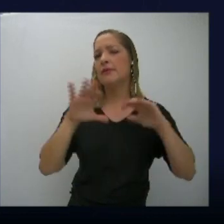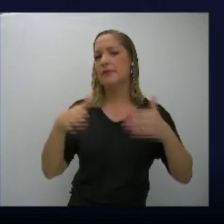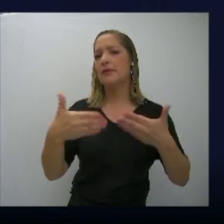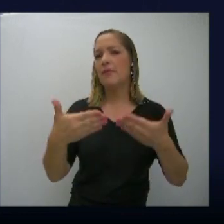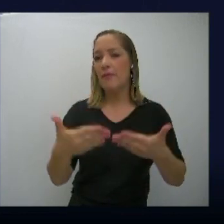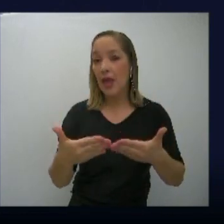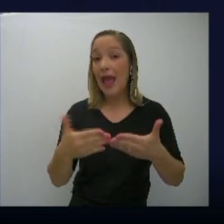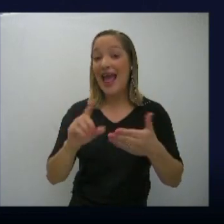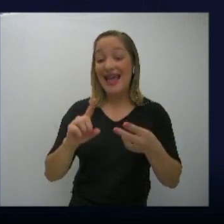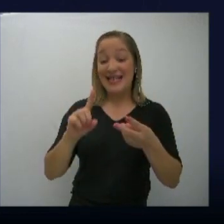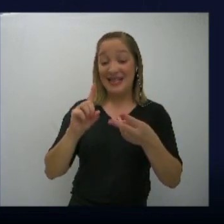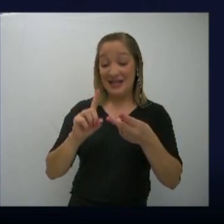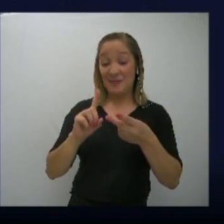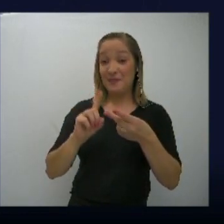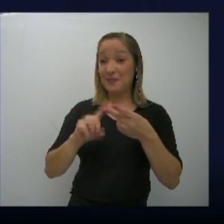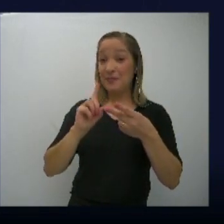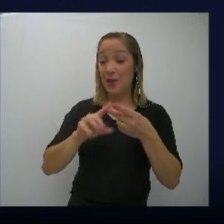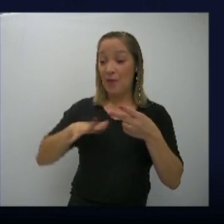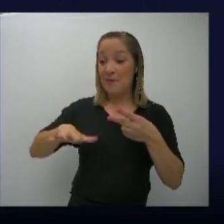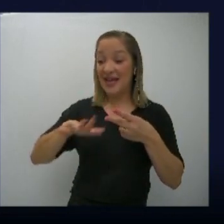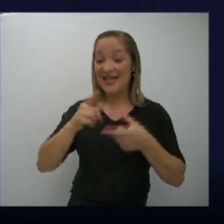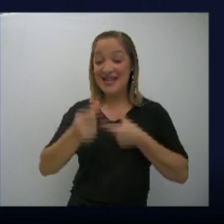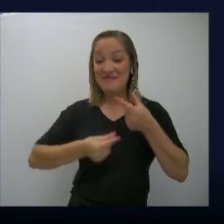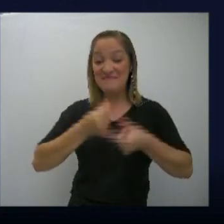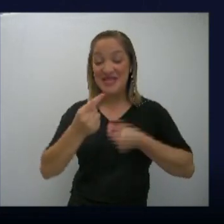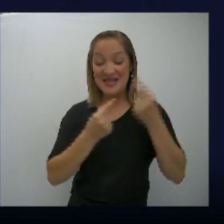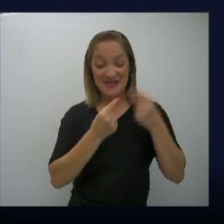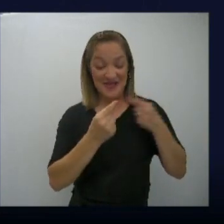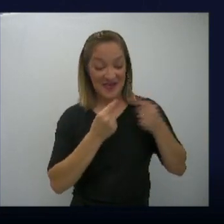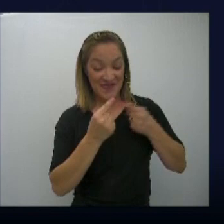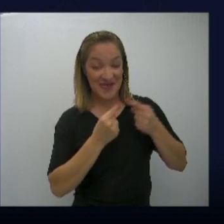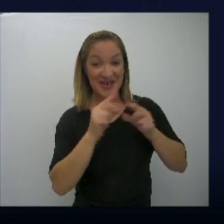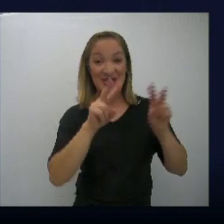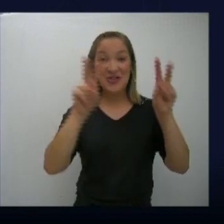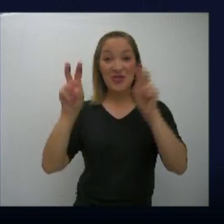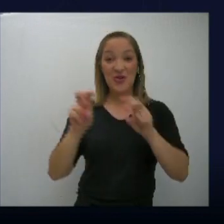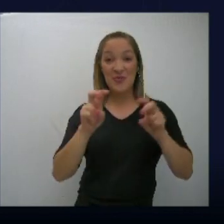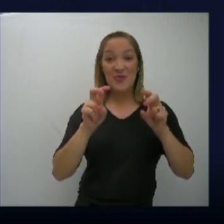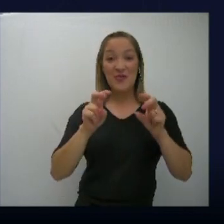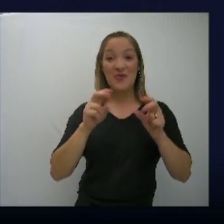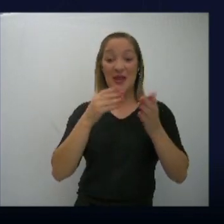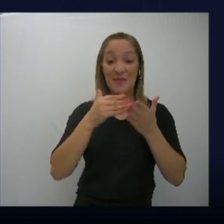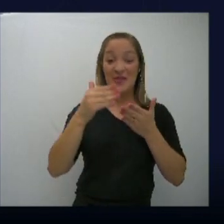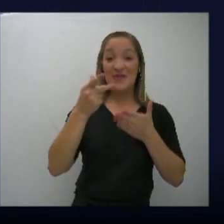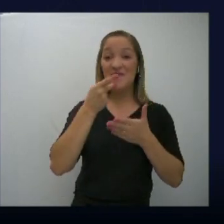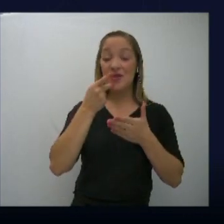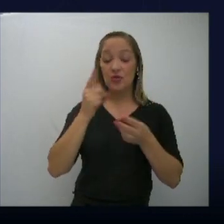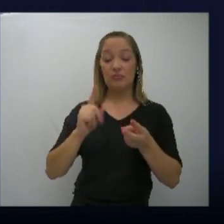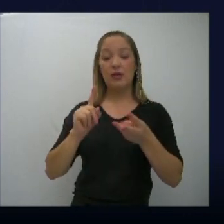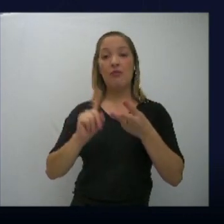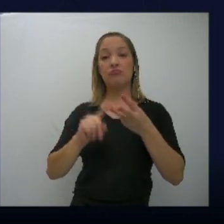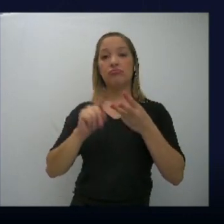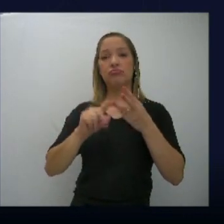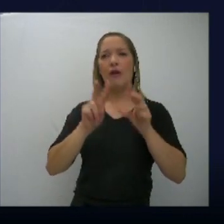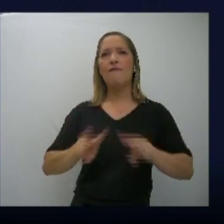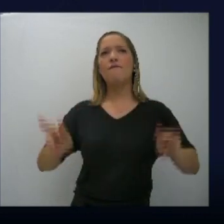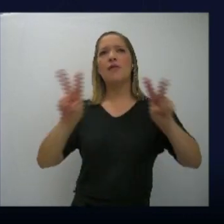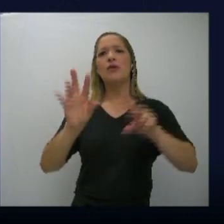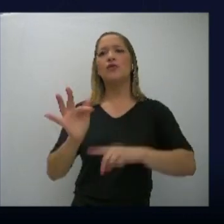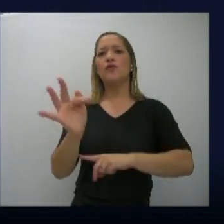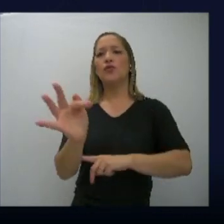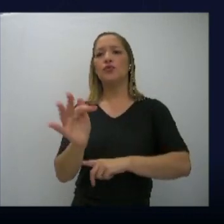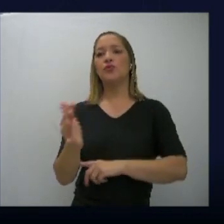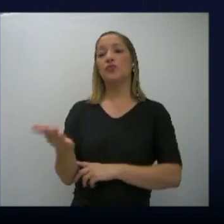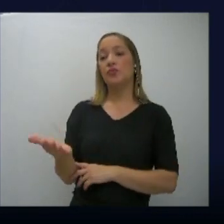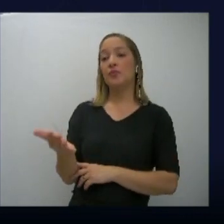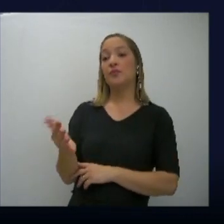depois nós vamos se falar de mercado de capitais vão discutir tudo que a gente falou na abertura depois um pouco da visão de futuro de como Fabrício